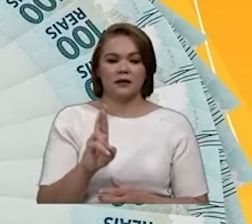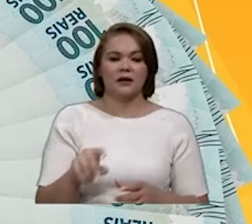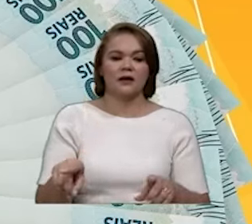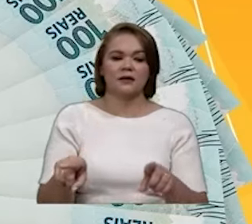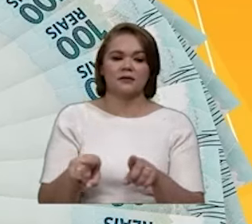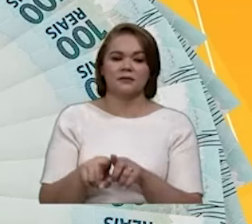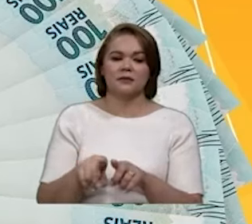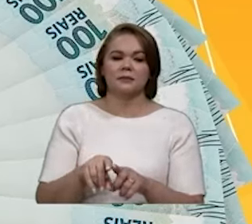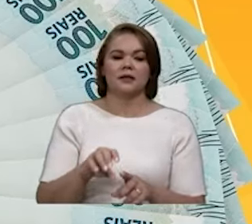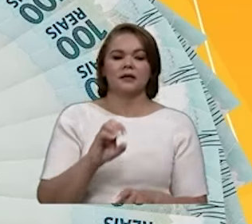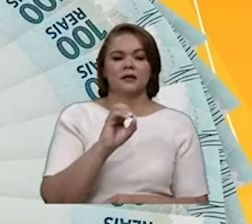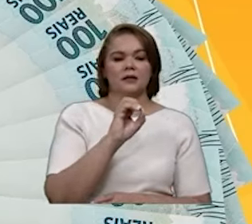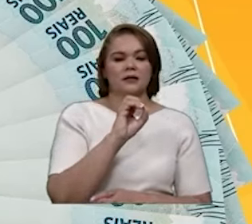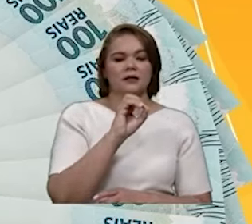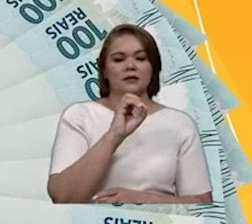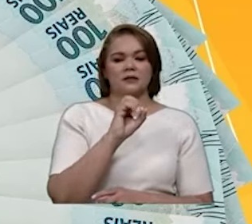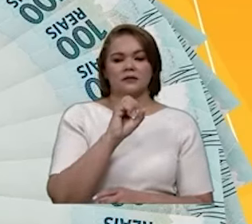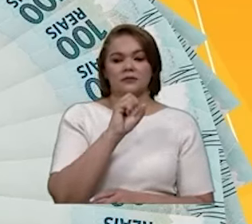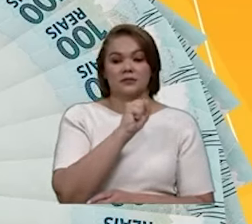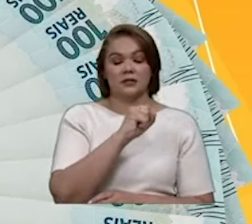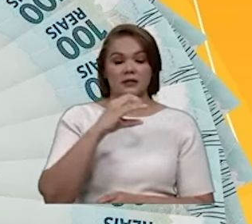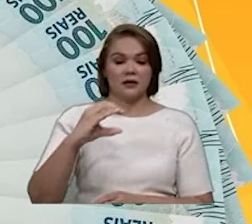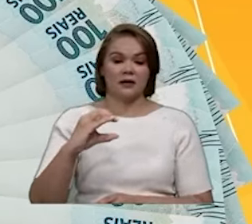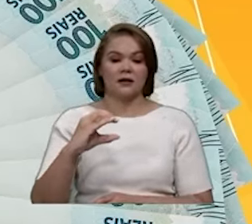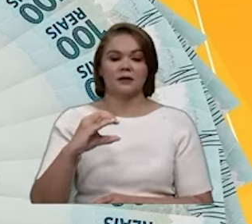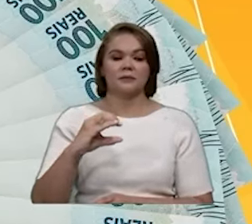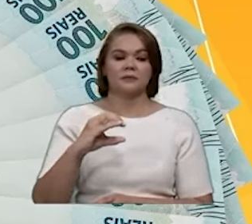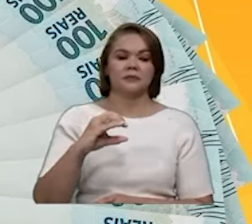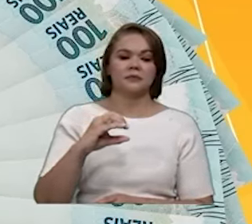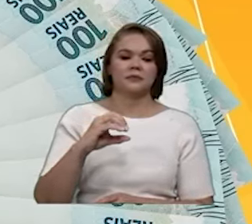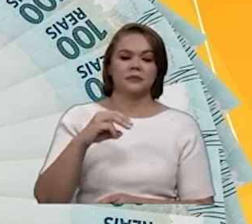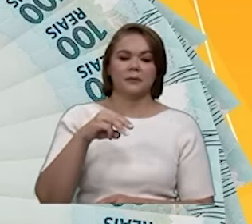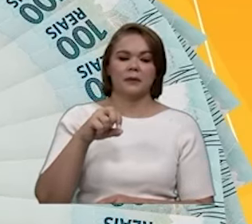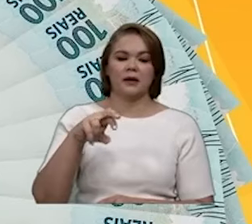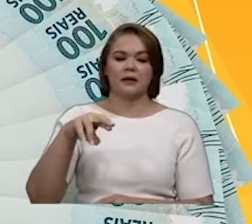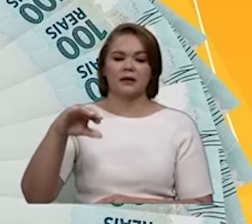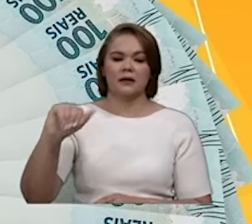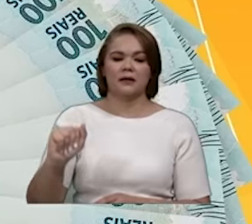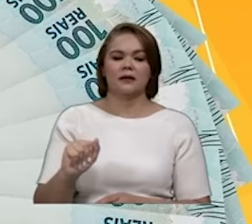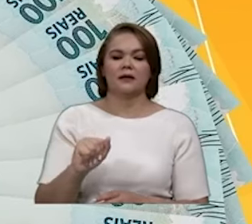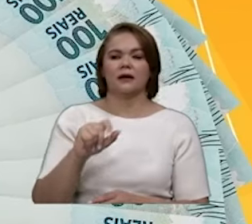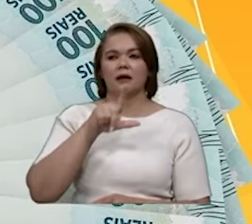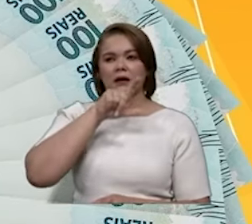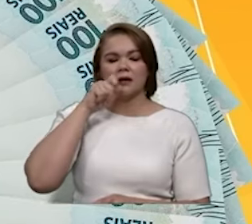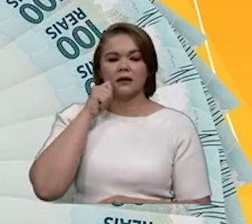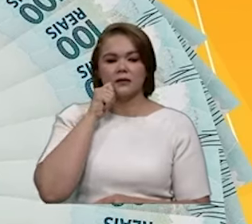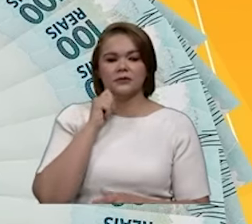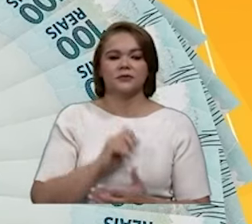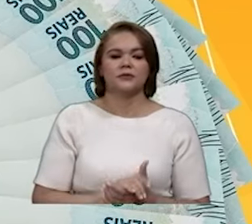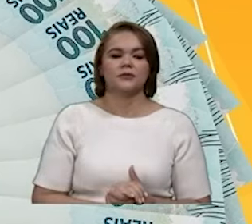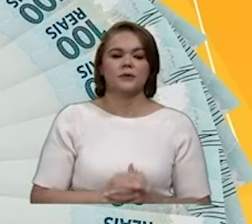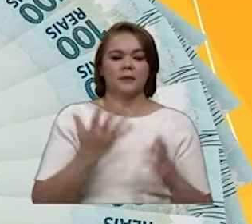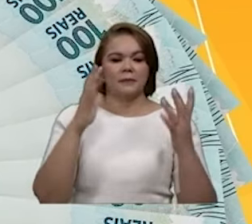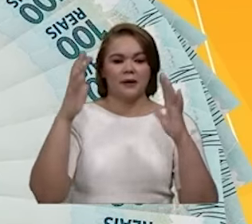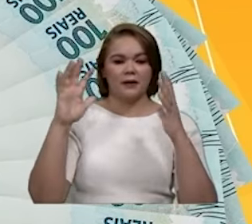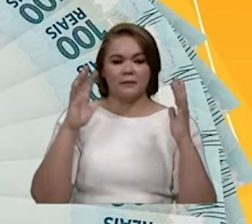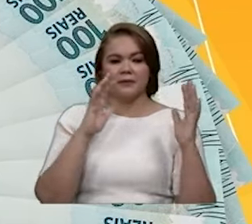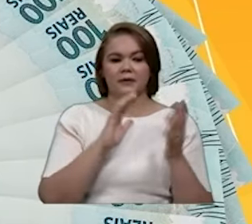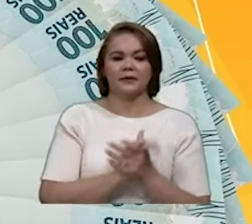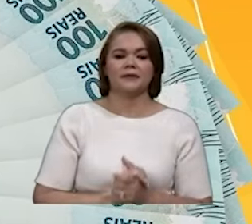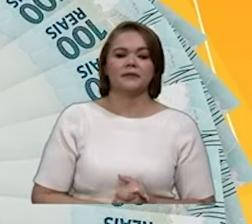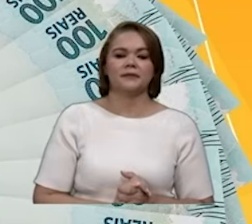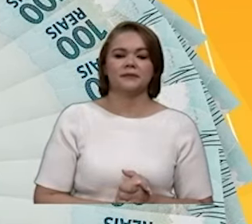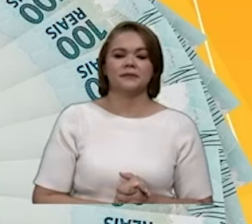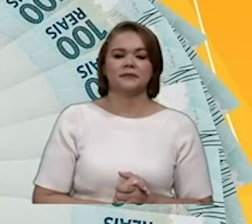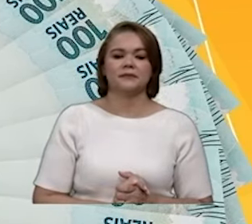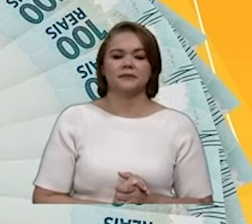Maria Ione. Siqueira Campos é a regional, Aracaju, onde reside a Maria Ione. Que legal, parabéns!